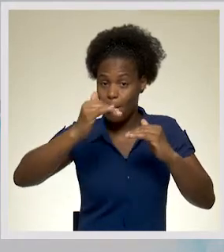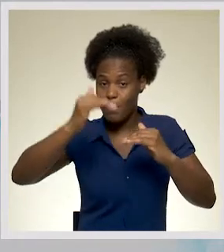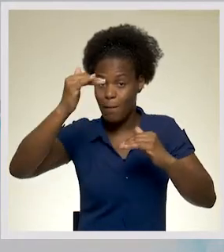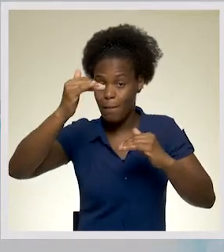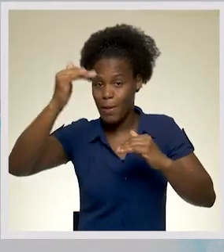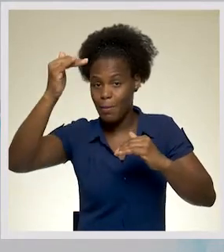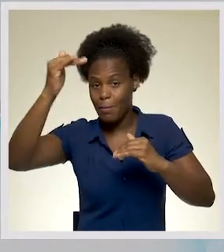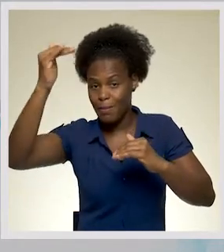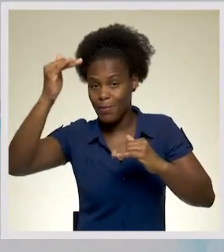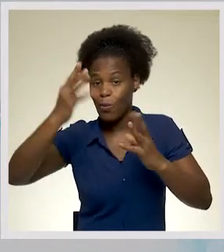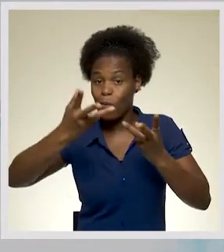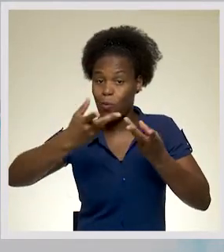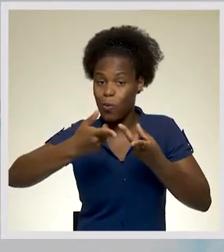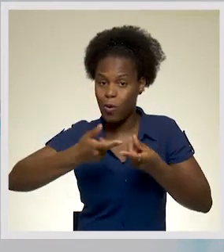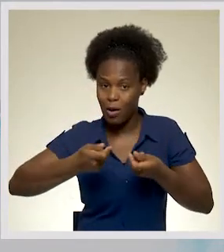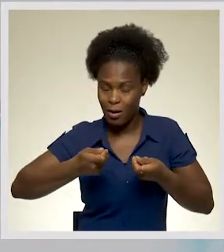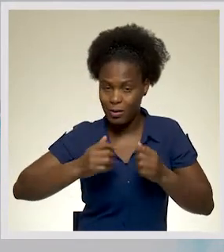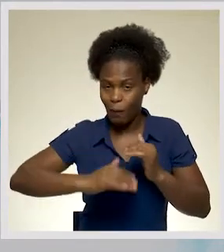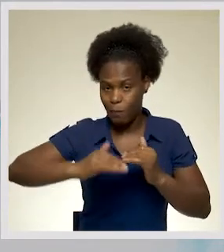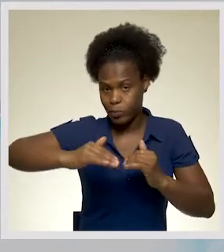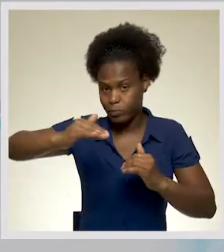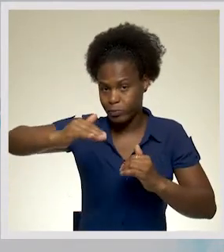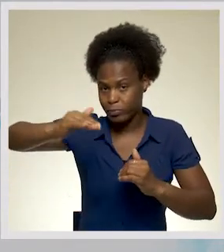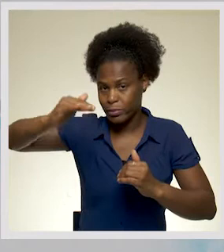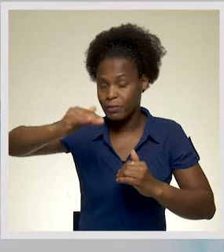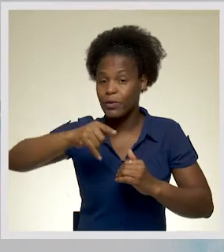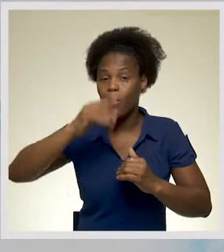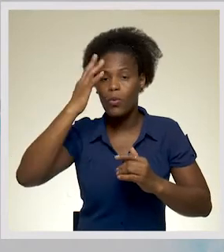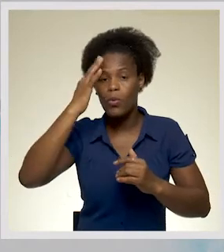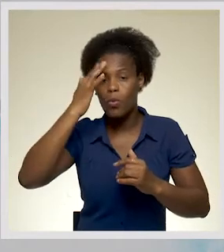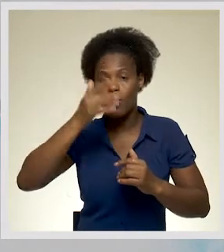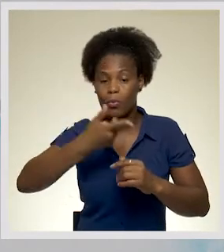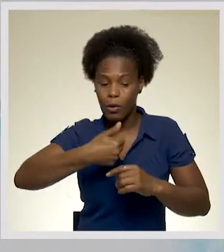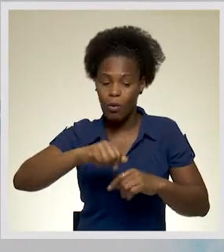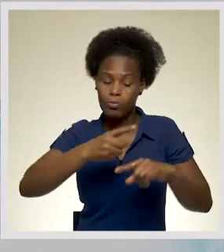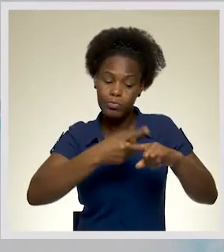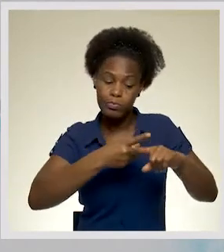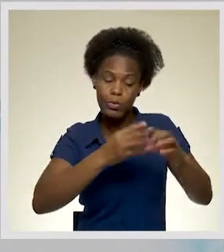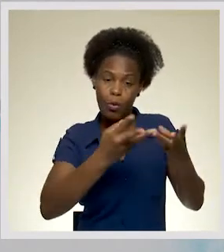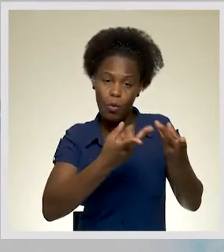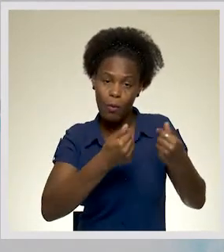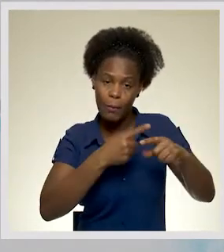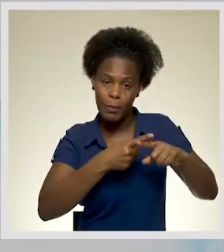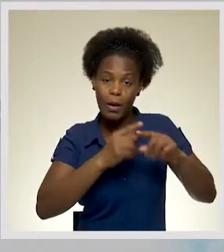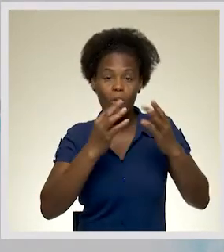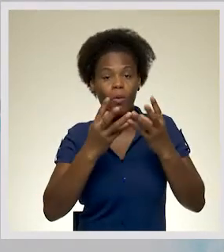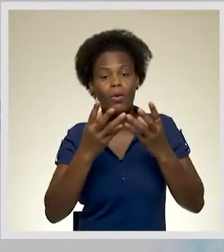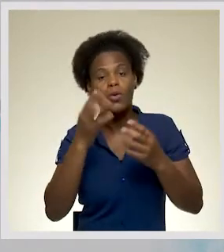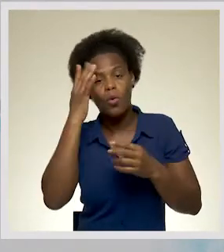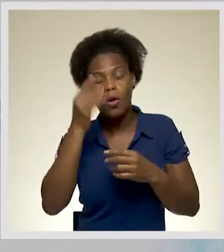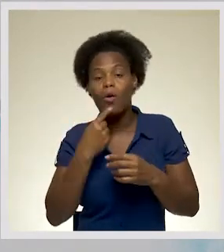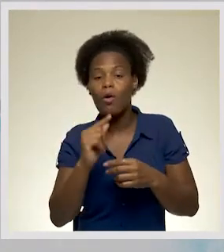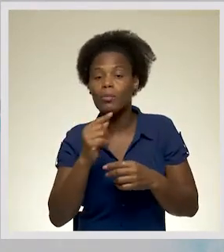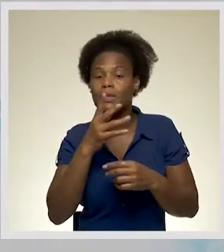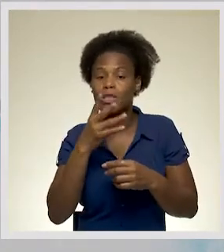quantidade. Então, a esse número que se multiplica pela quantidade, damos o nome de números